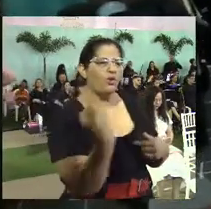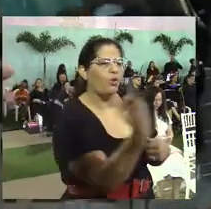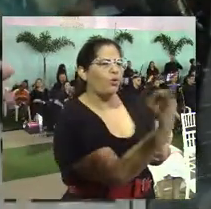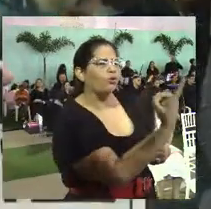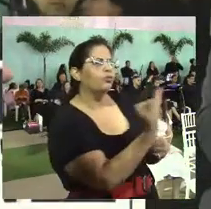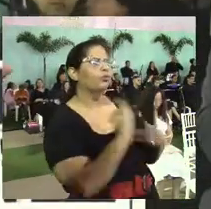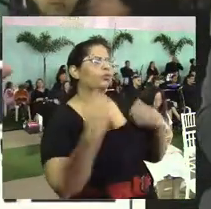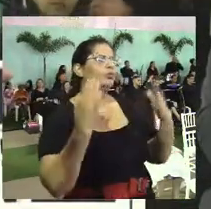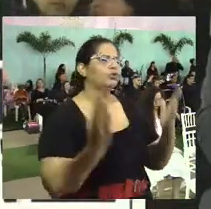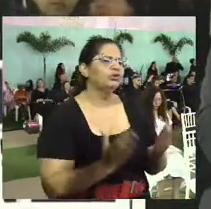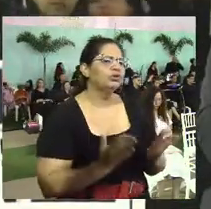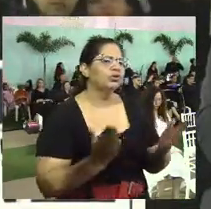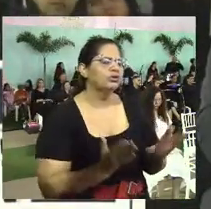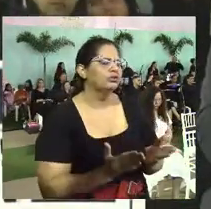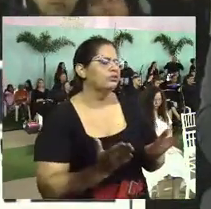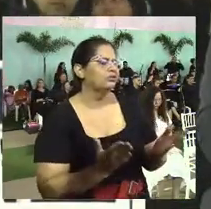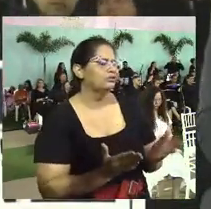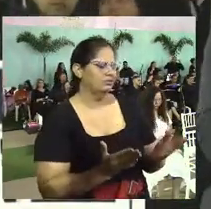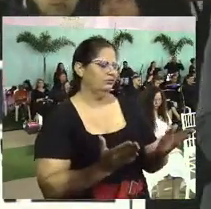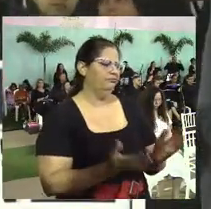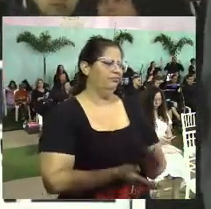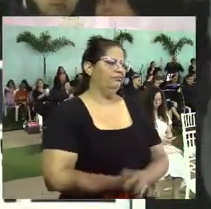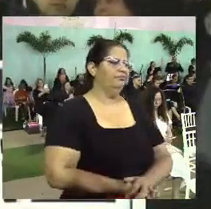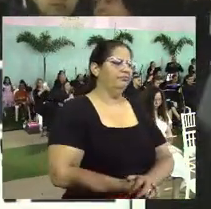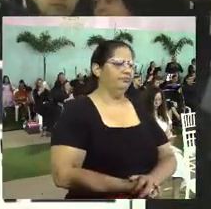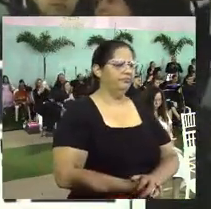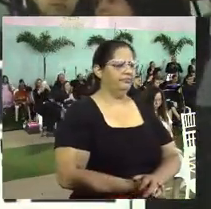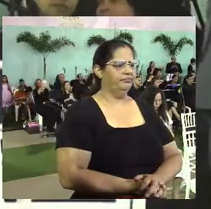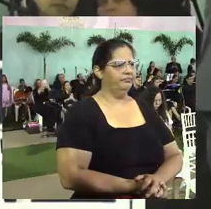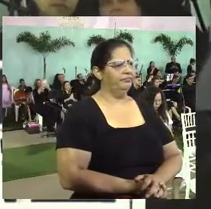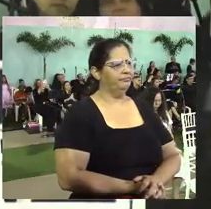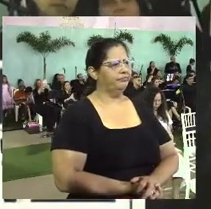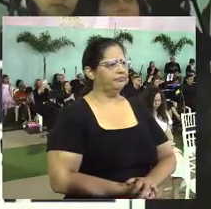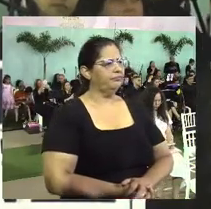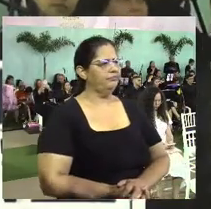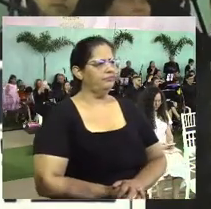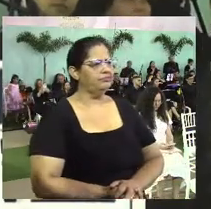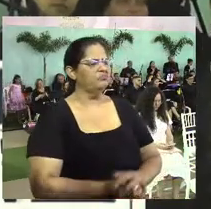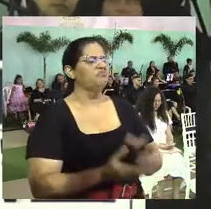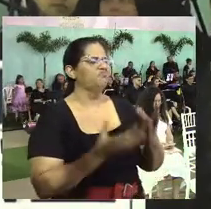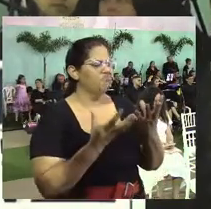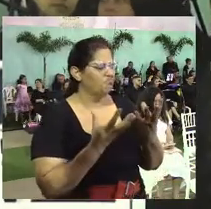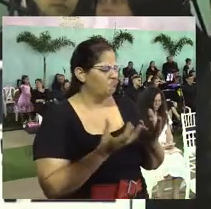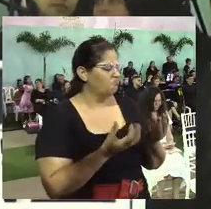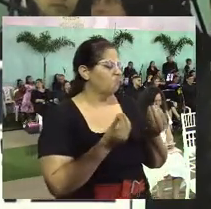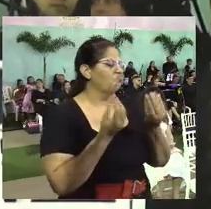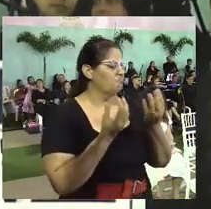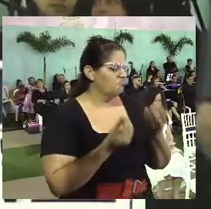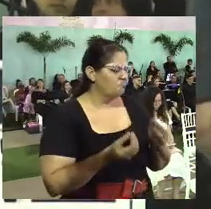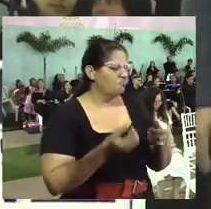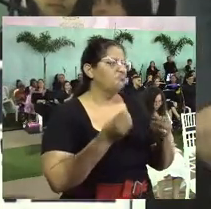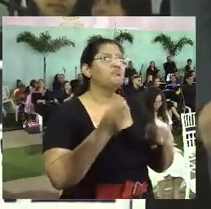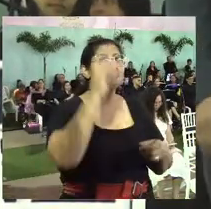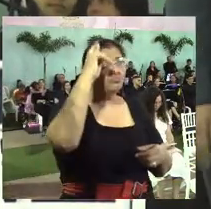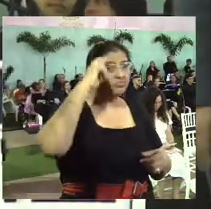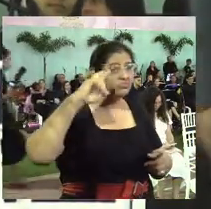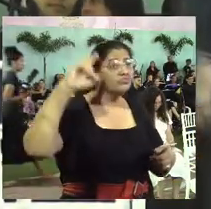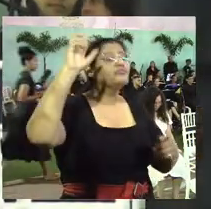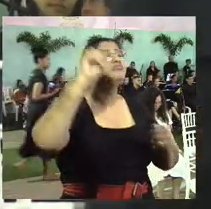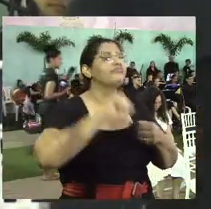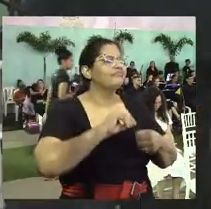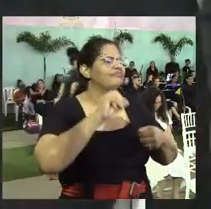ouro e Cabana suryandas muito senhor fará